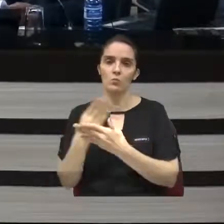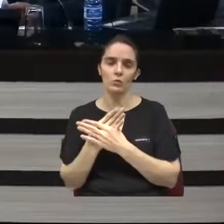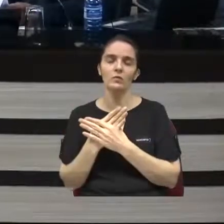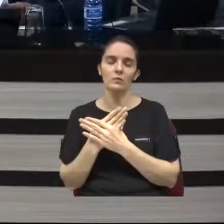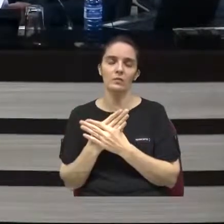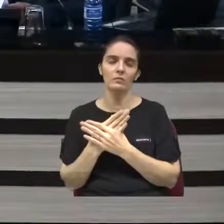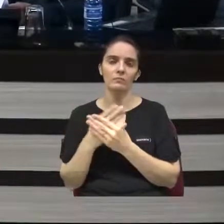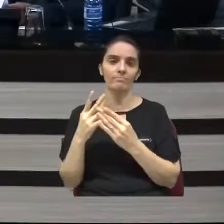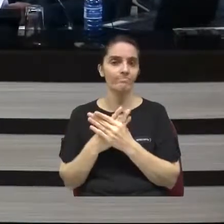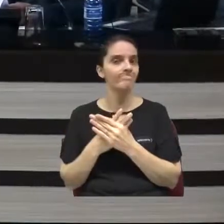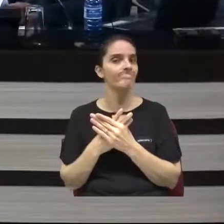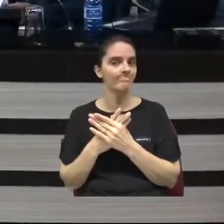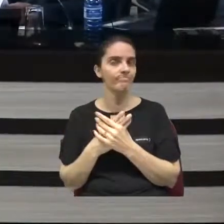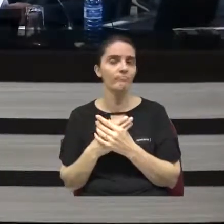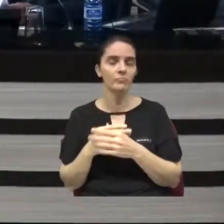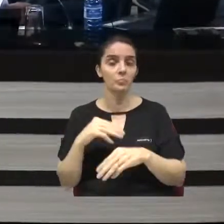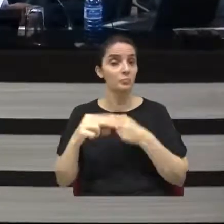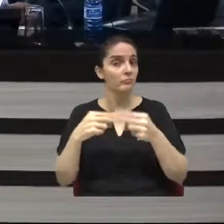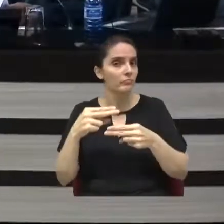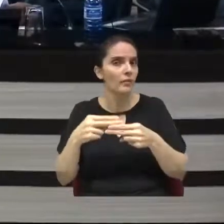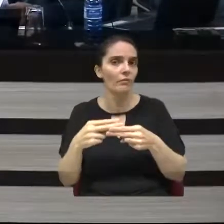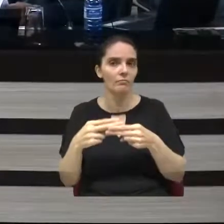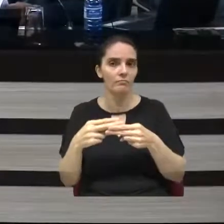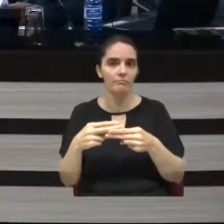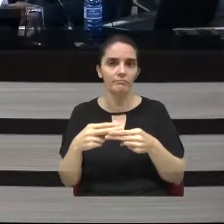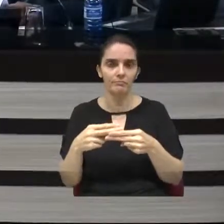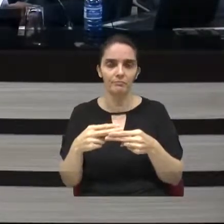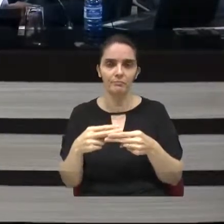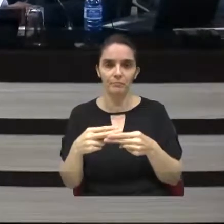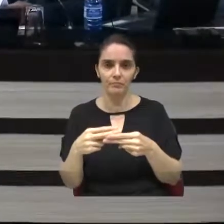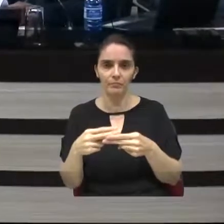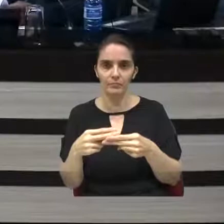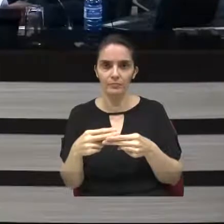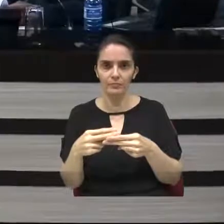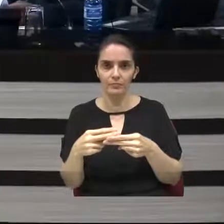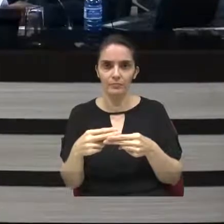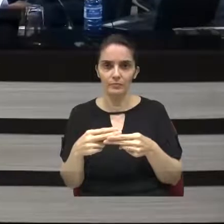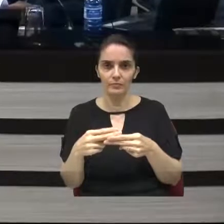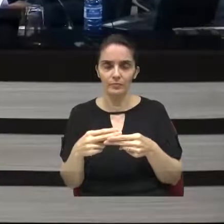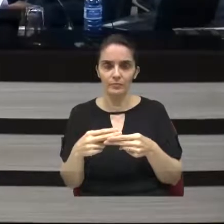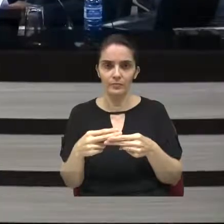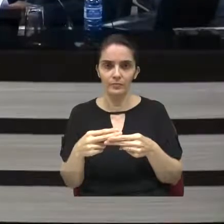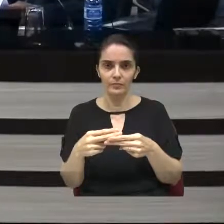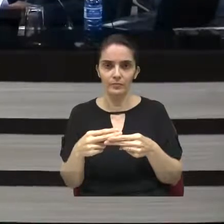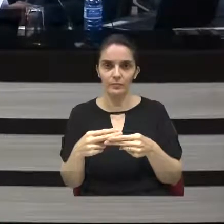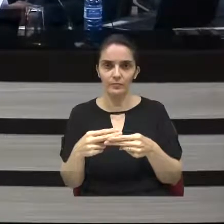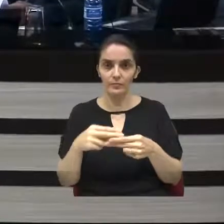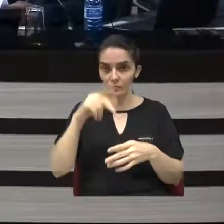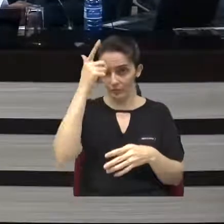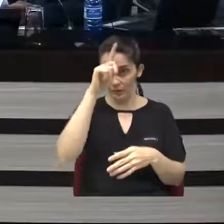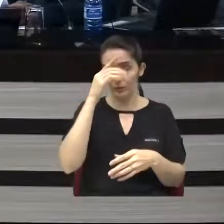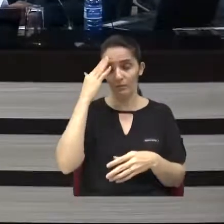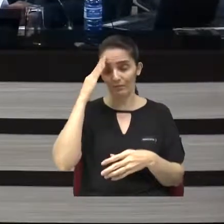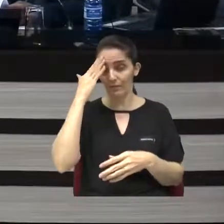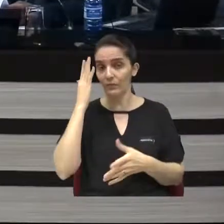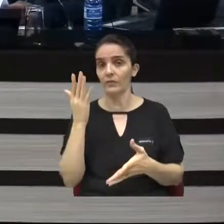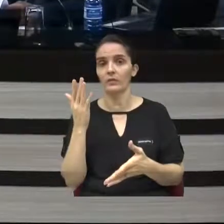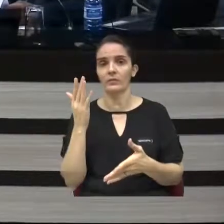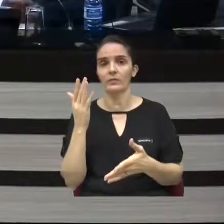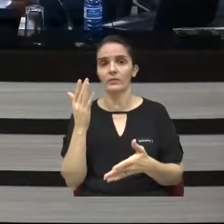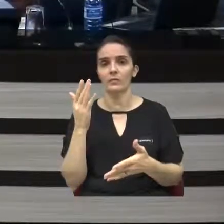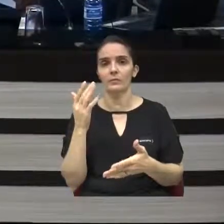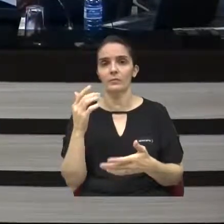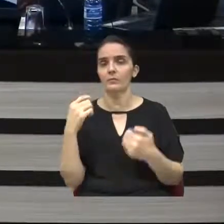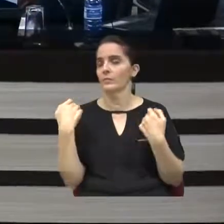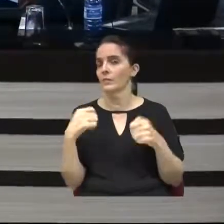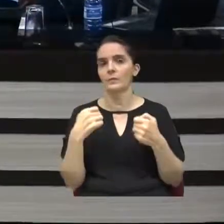Municipal. Certo é que, e esse tem sido o entendimento pacífico de nossas cortes, não basta